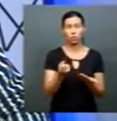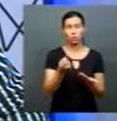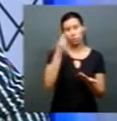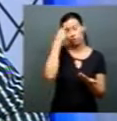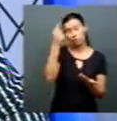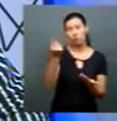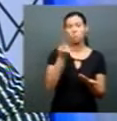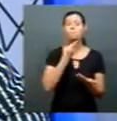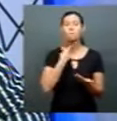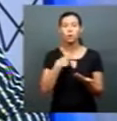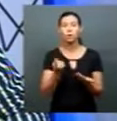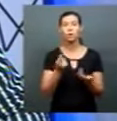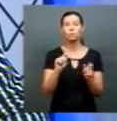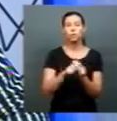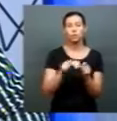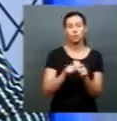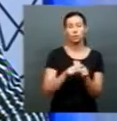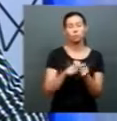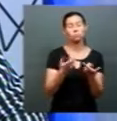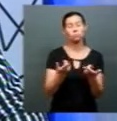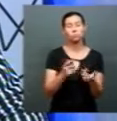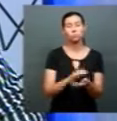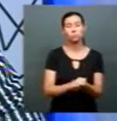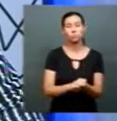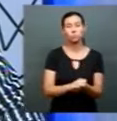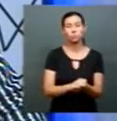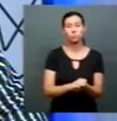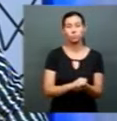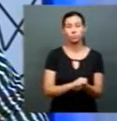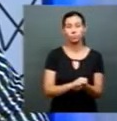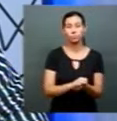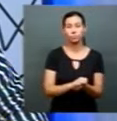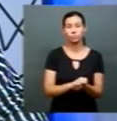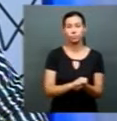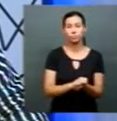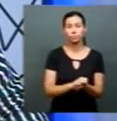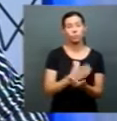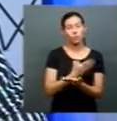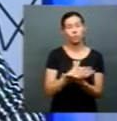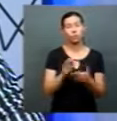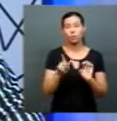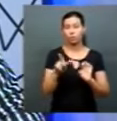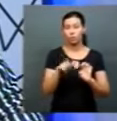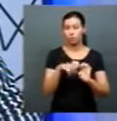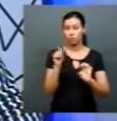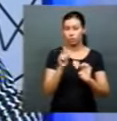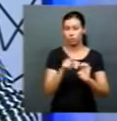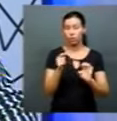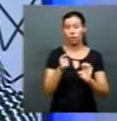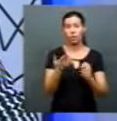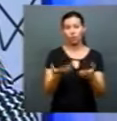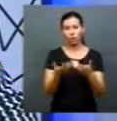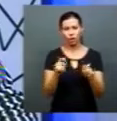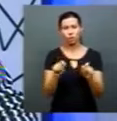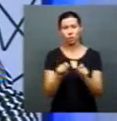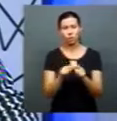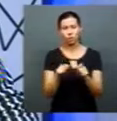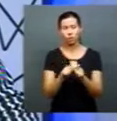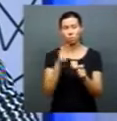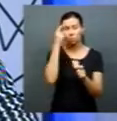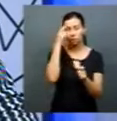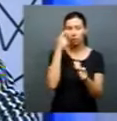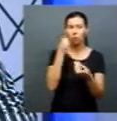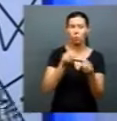ideia, aquela vontade de se fazer alguma coisa, né? Daí que a maioria dos empreendedores começa, né? A gente quer fazer alguma coisa, vamos atrás, vamos ver como que